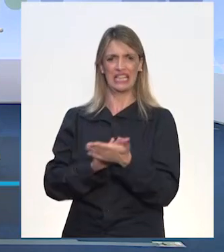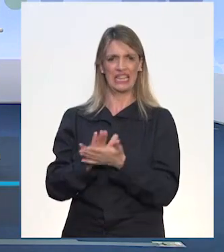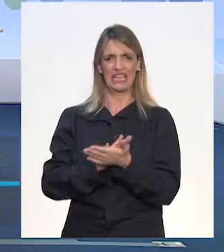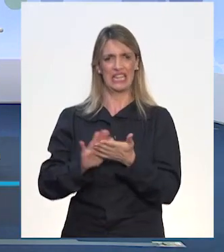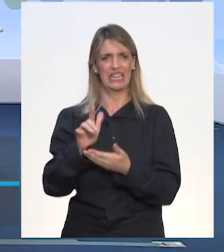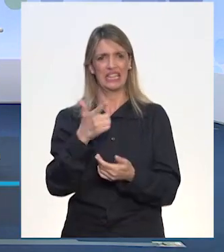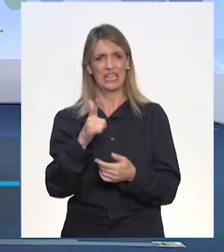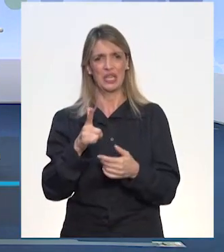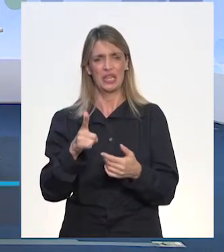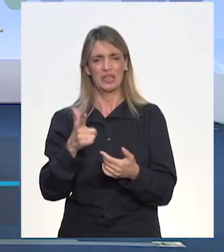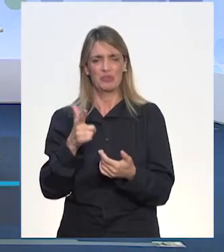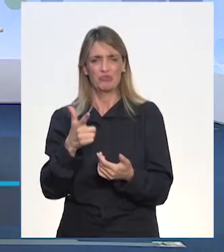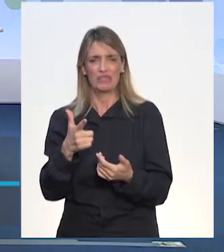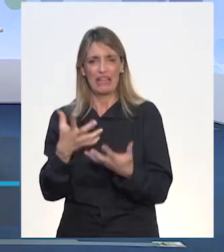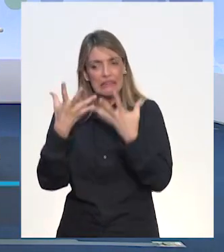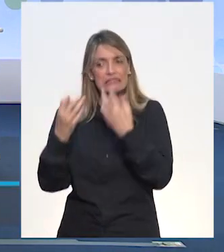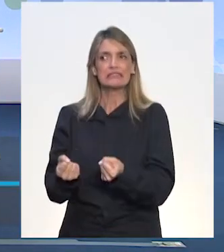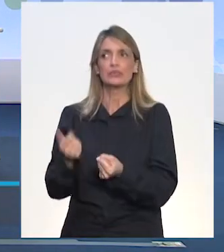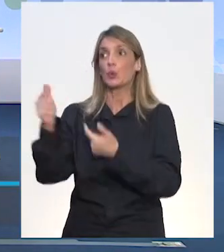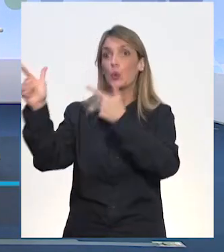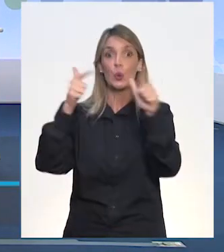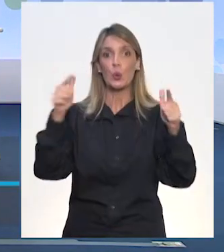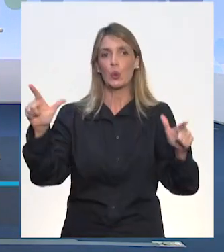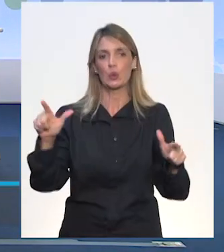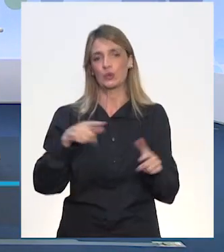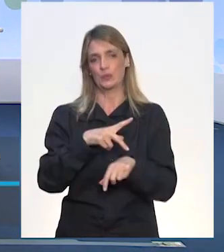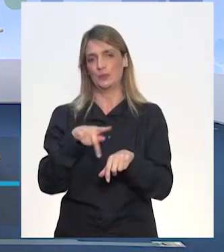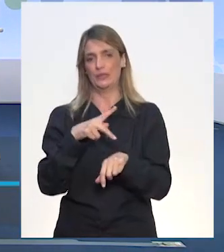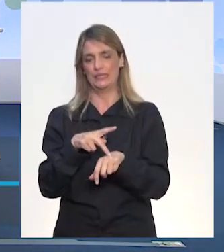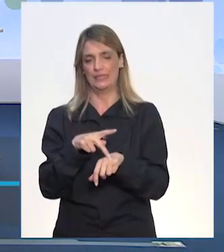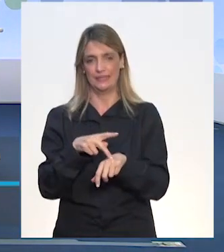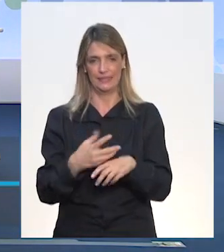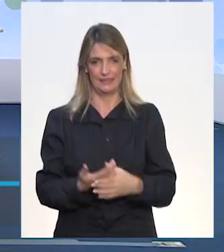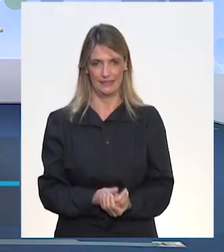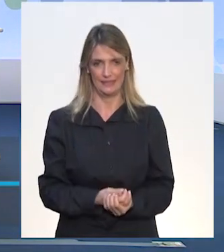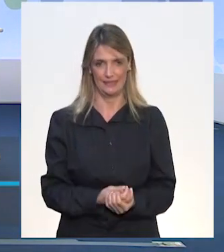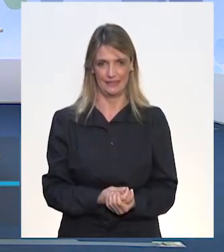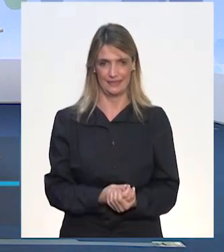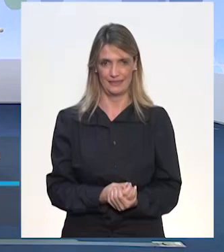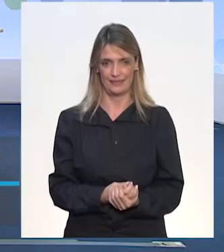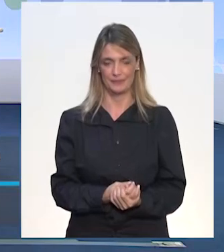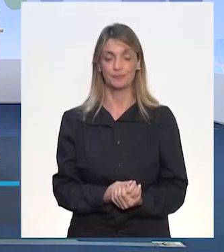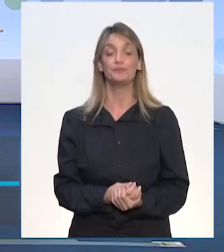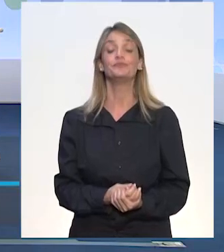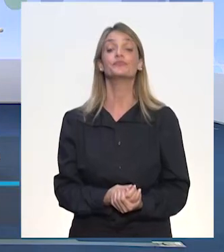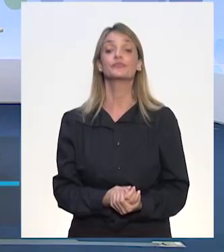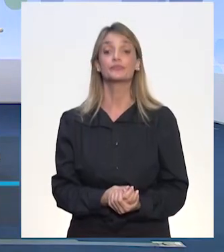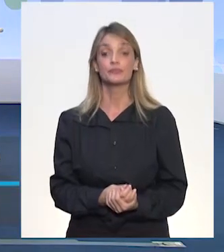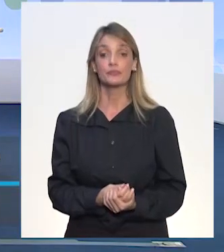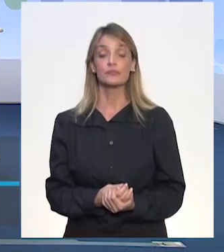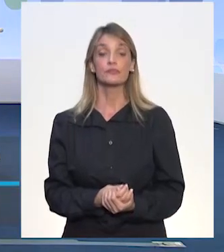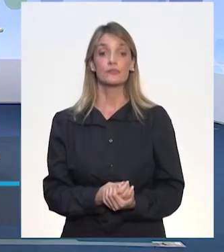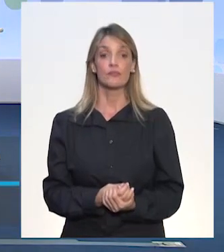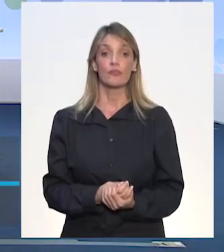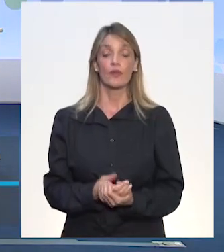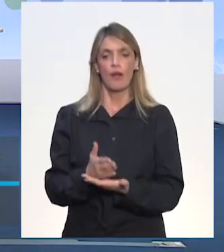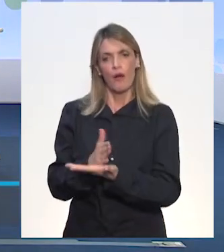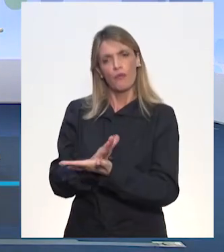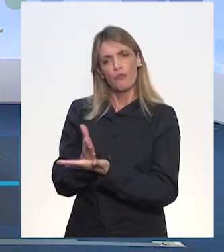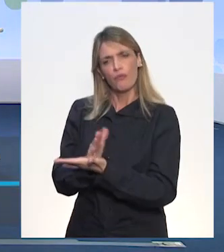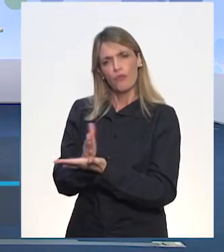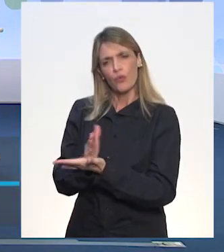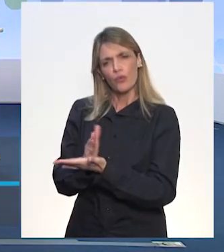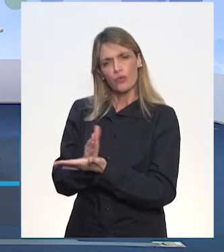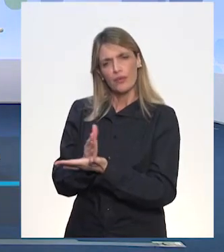perfeito. Inclusive, na época, vou pedir de novo para voltar aqui o slide anterior, boa parte das fronteiras,